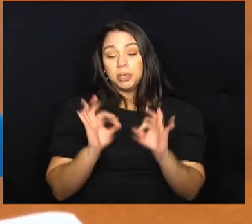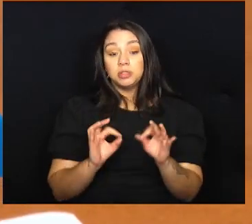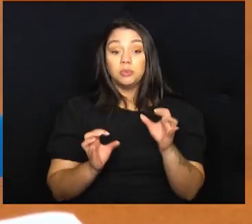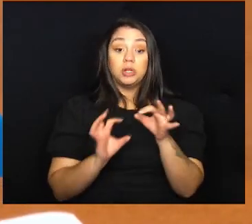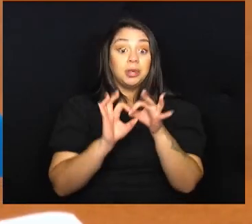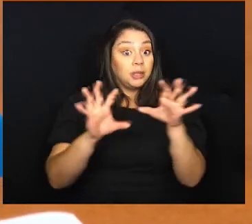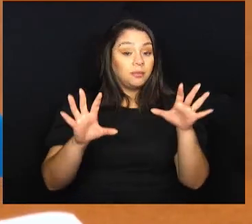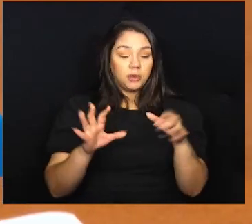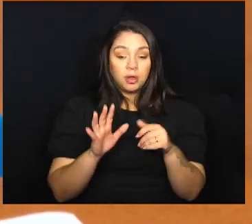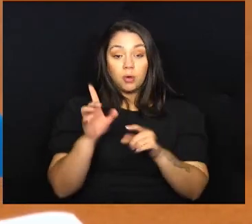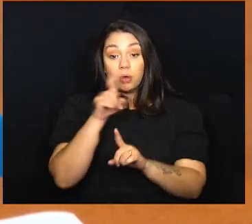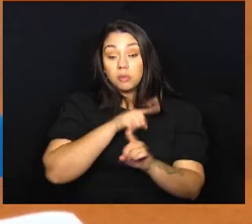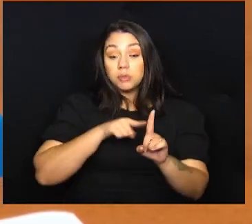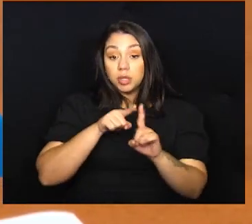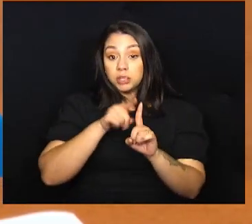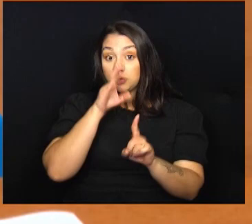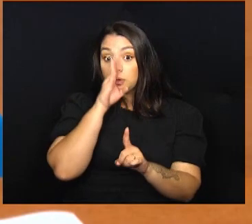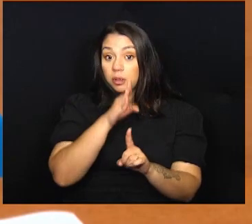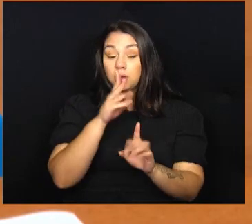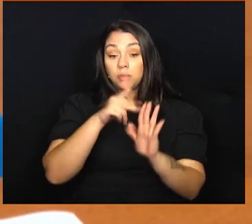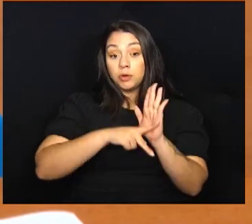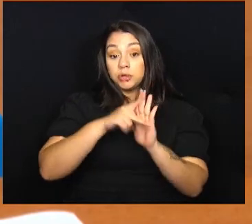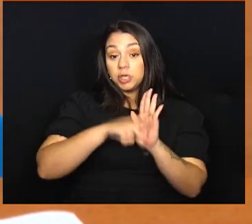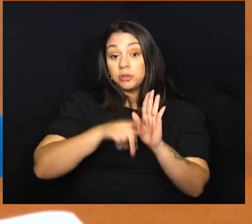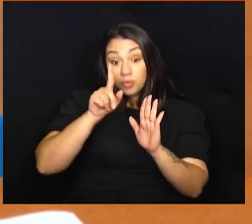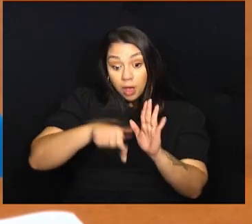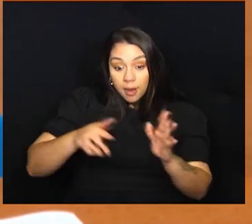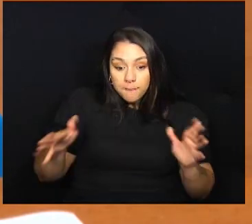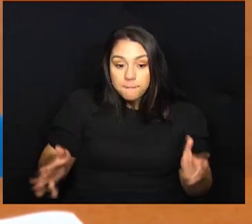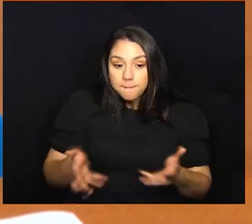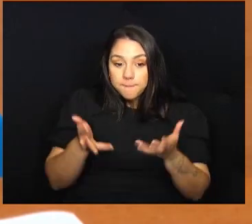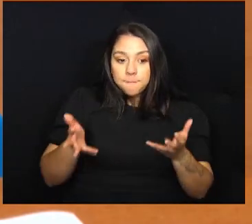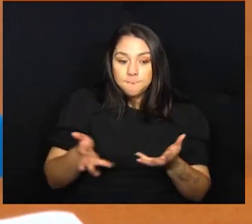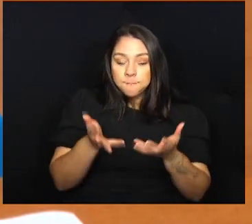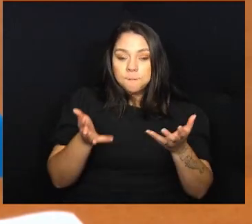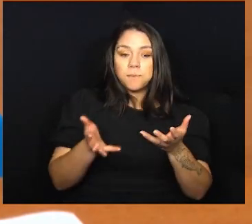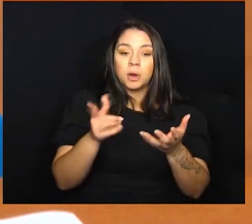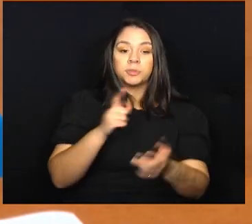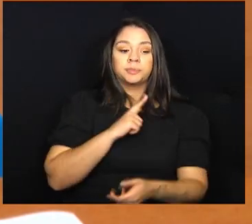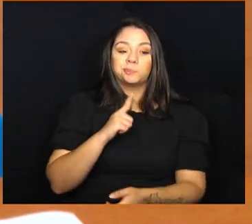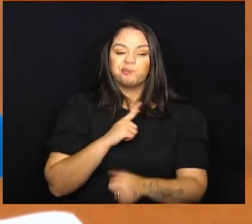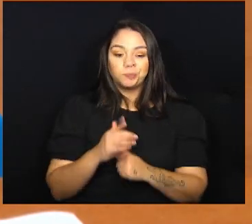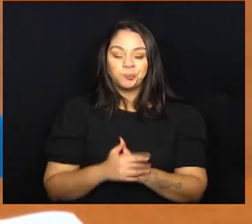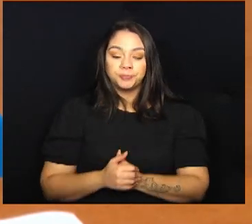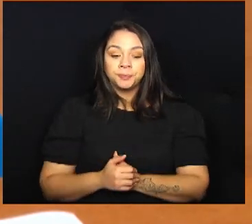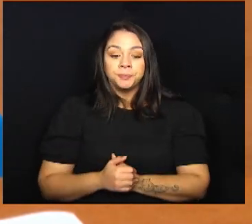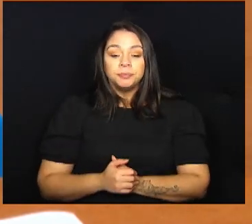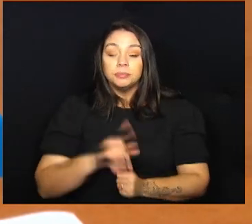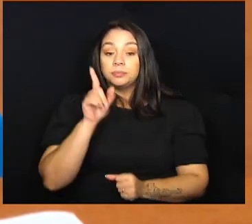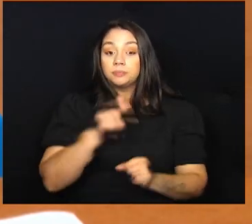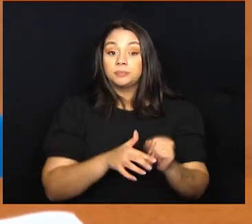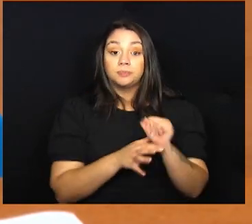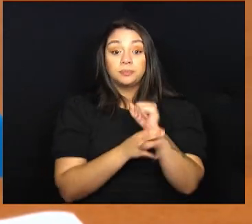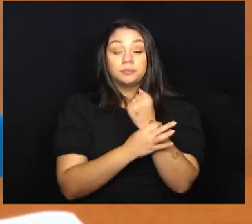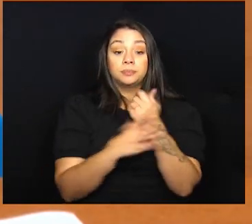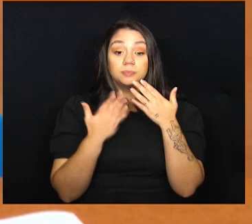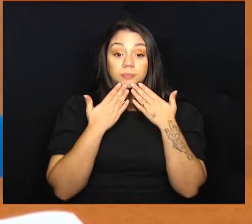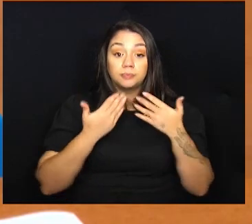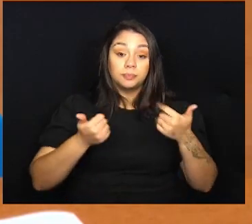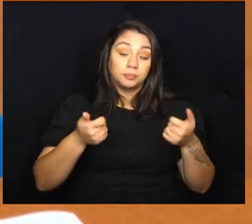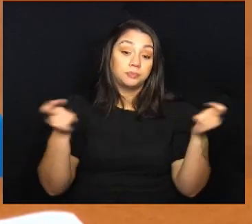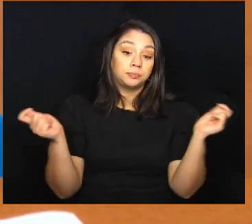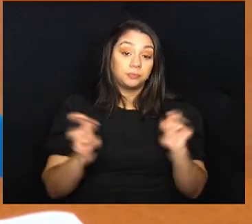O único objetivo do projeto é fomentar, é incentivar, é garantir melhores